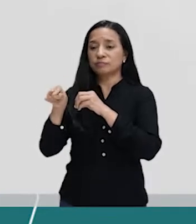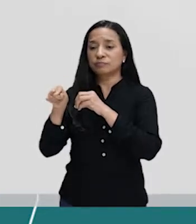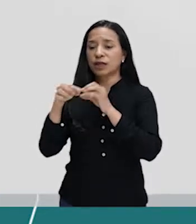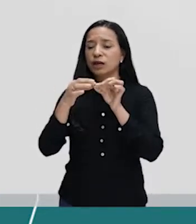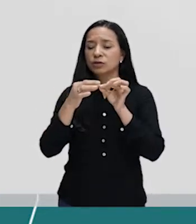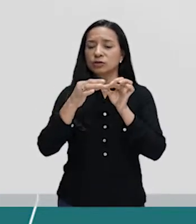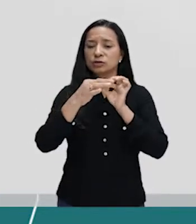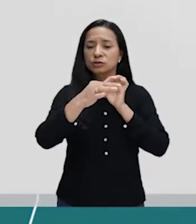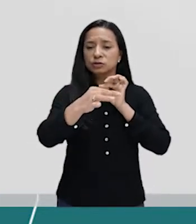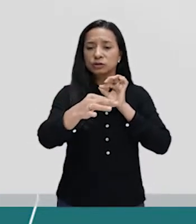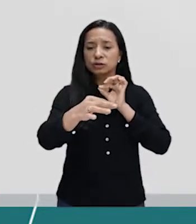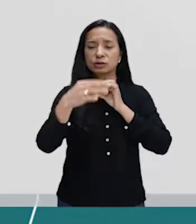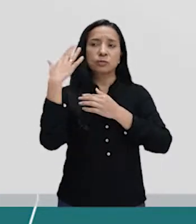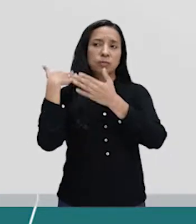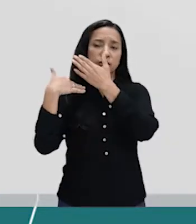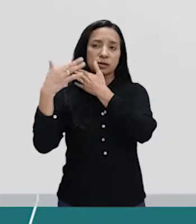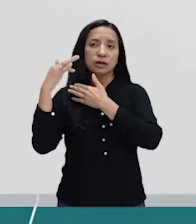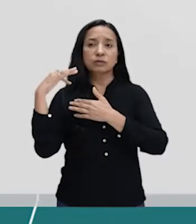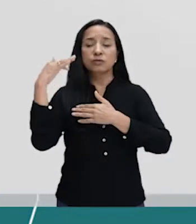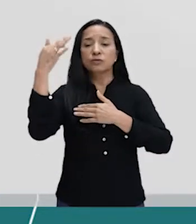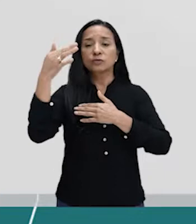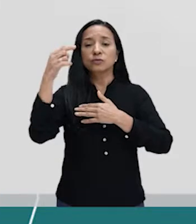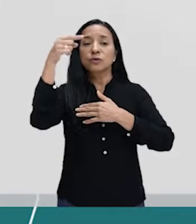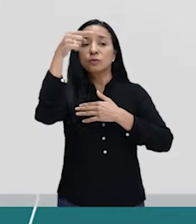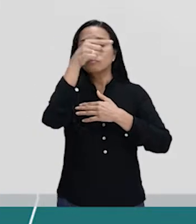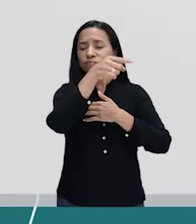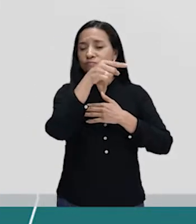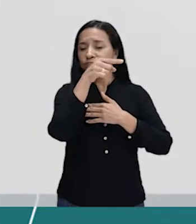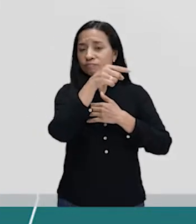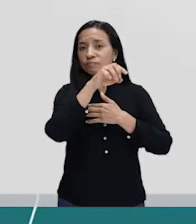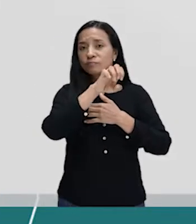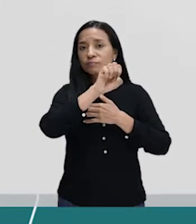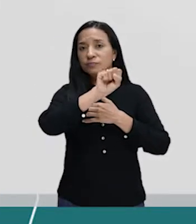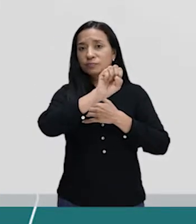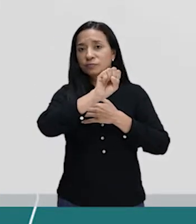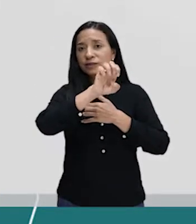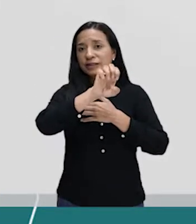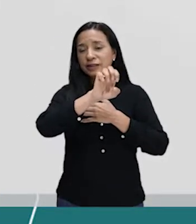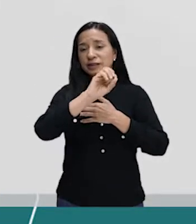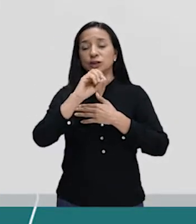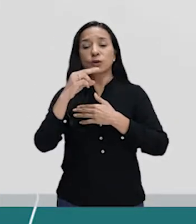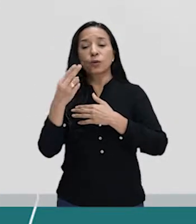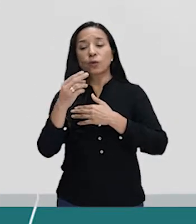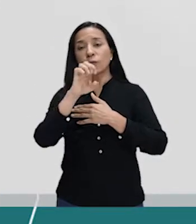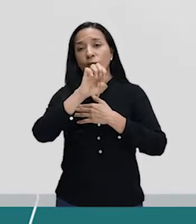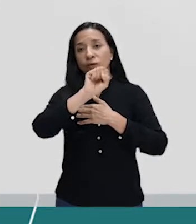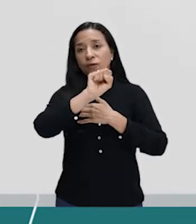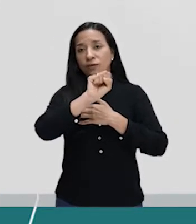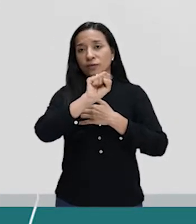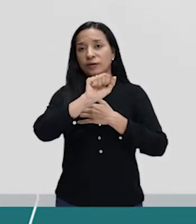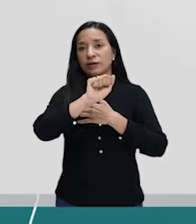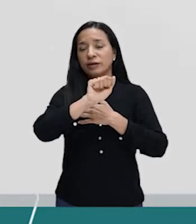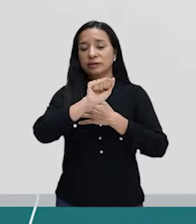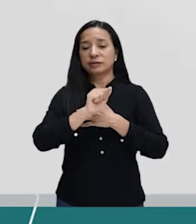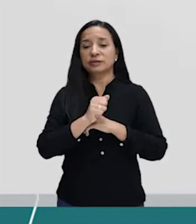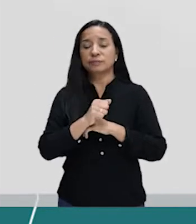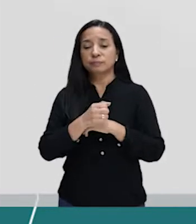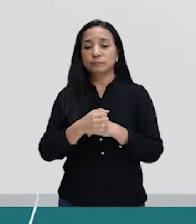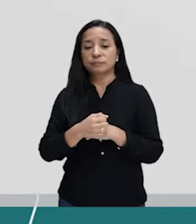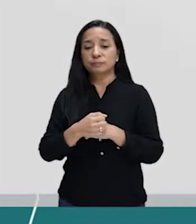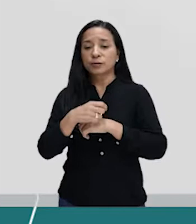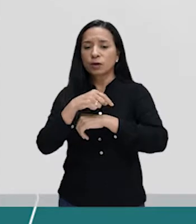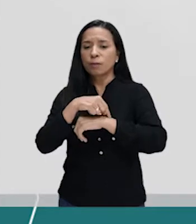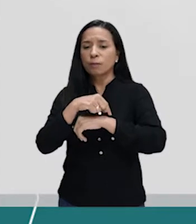né? Passado ou futuro, esse ou essa. No tempo, né? Um pouco mais distante. E um passado